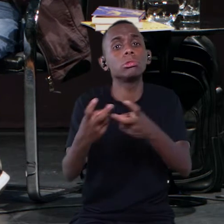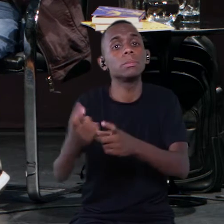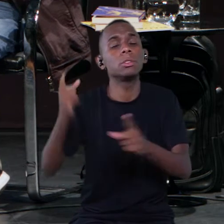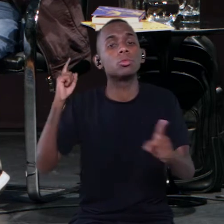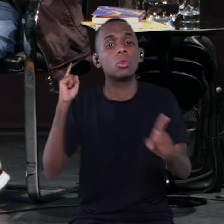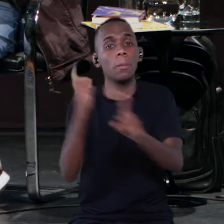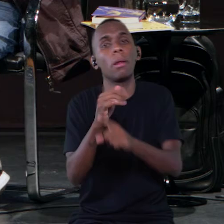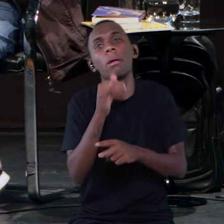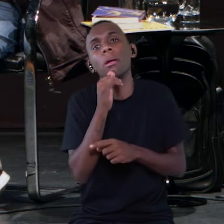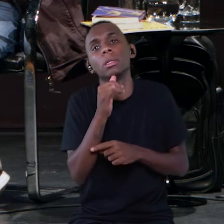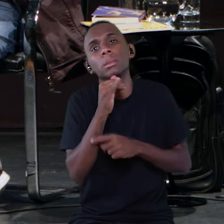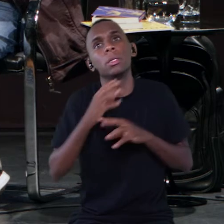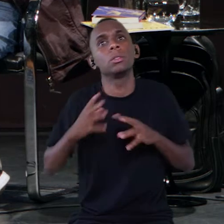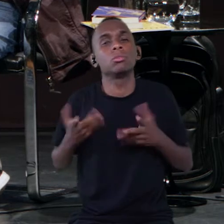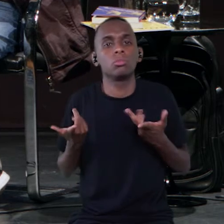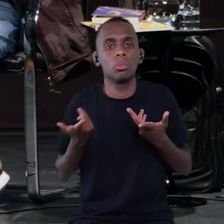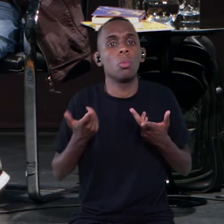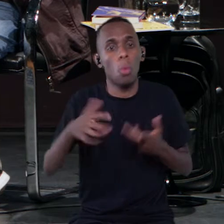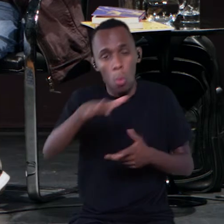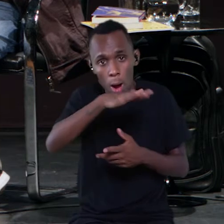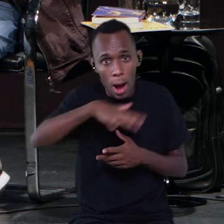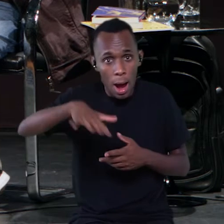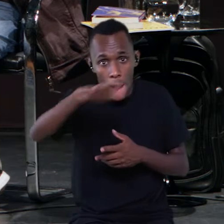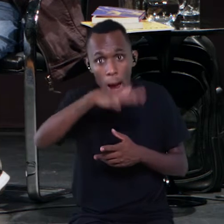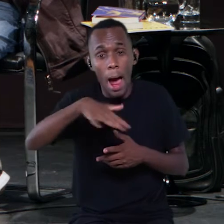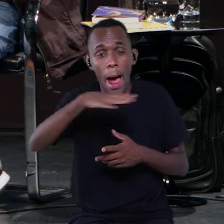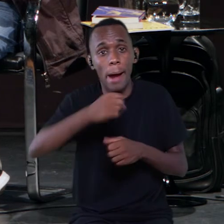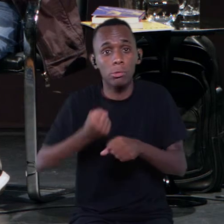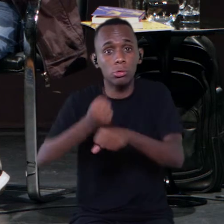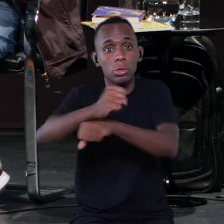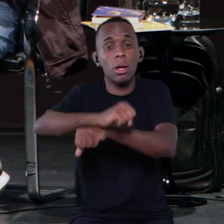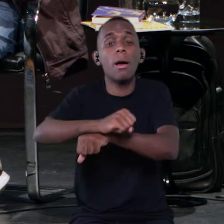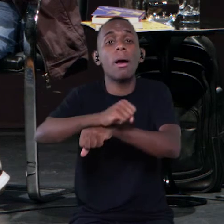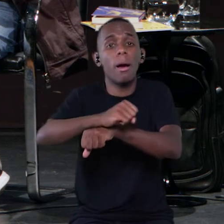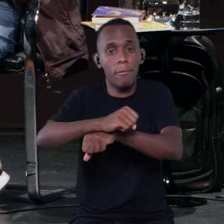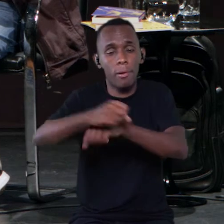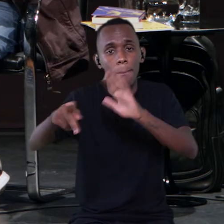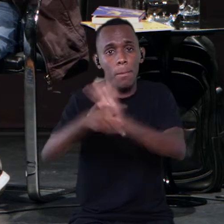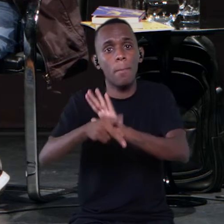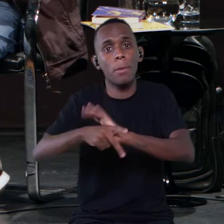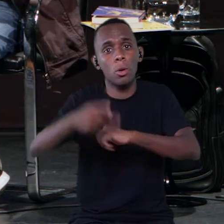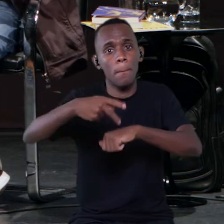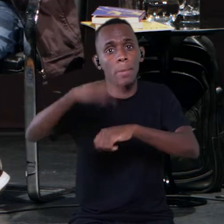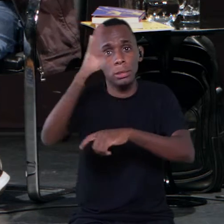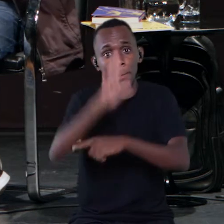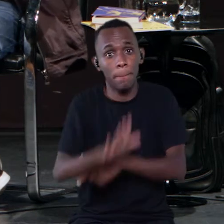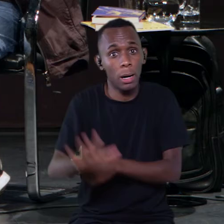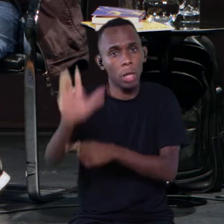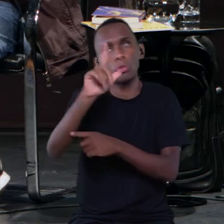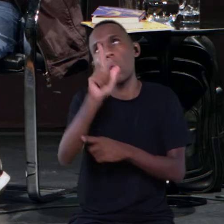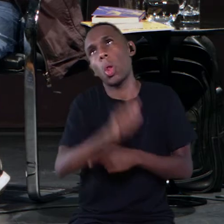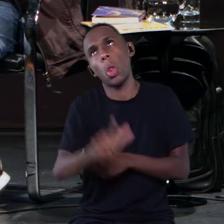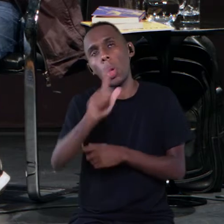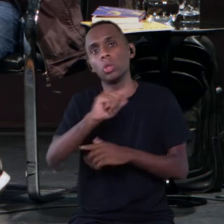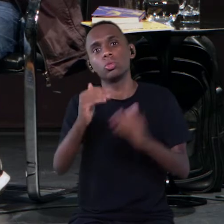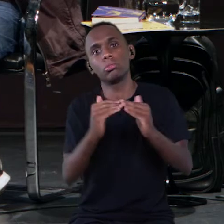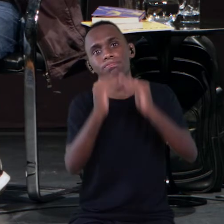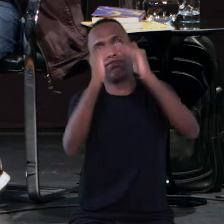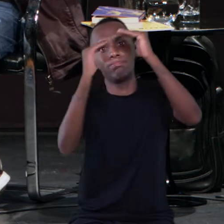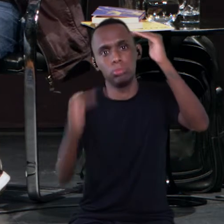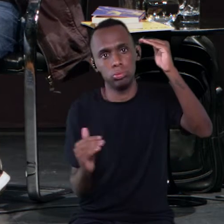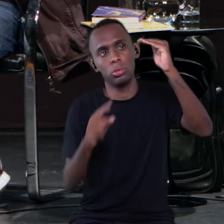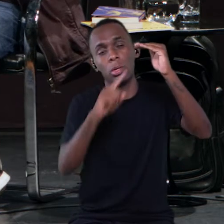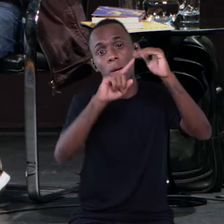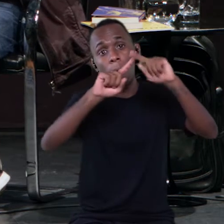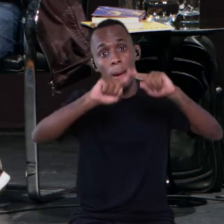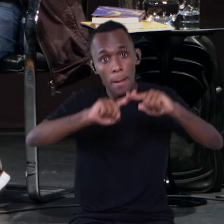você compõe, por exemplo, todo um cenário, né, de escravidão no Brasil, que foi marcado por uma violência, claro, do ponto de vista dominante, mas de